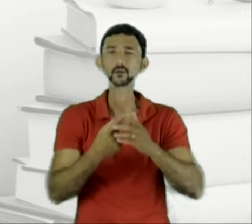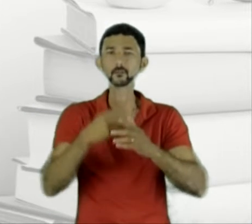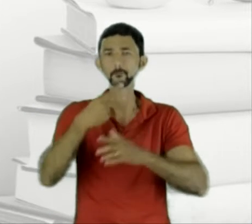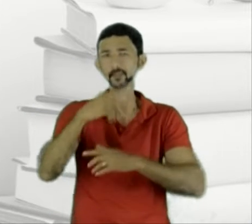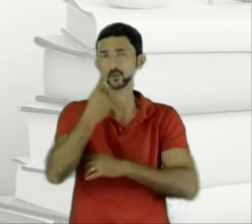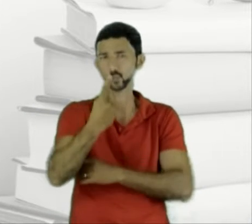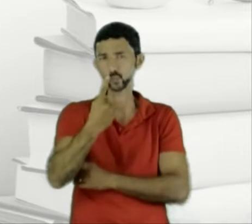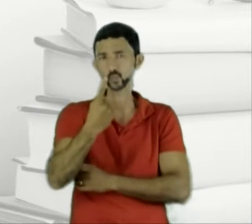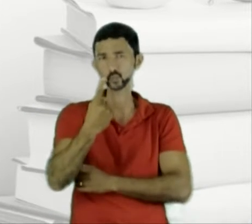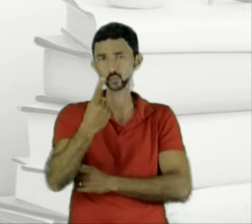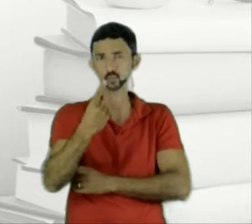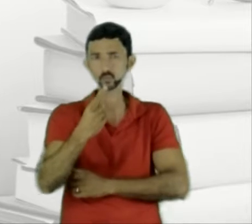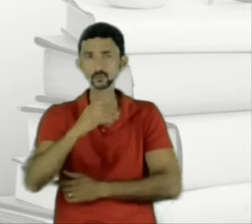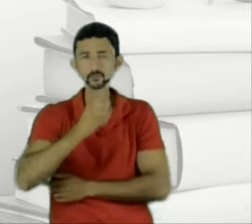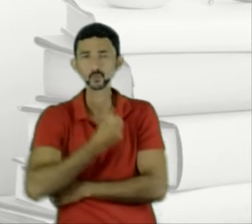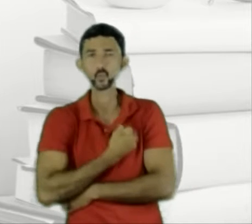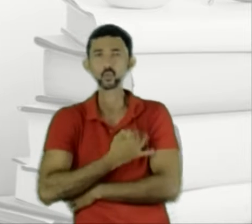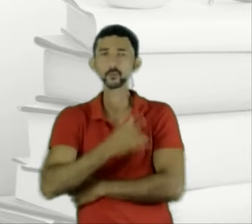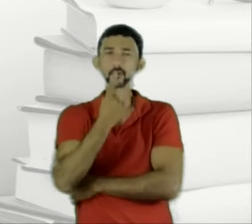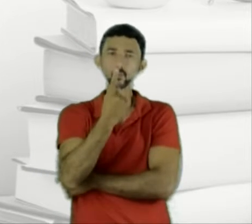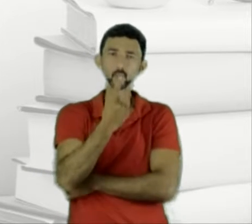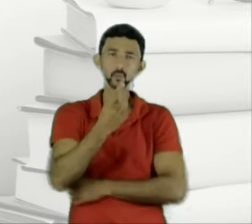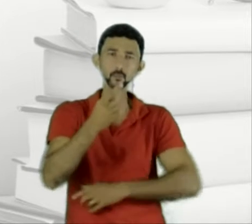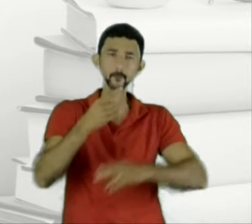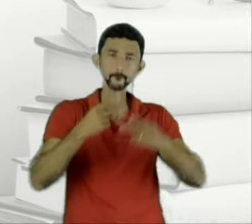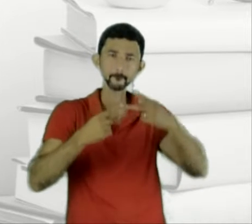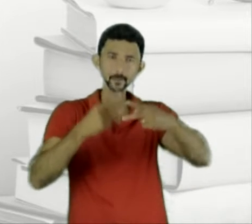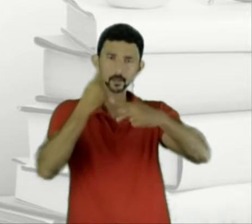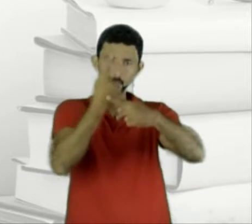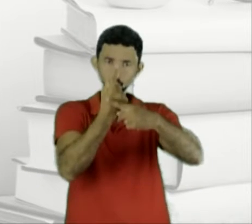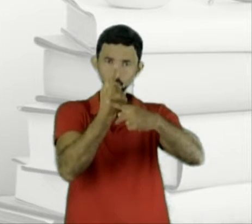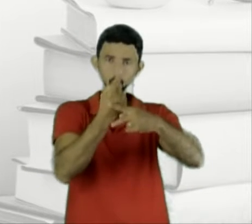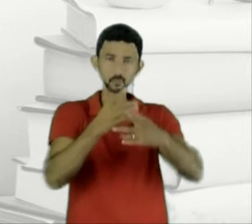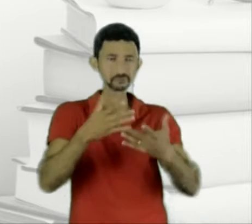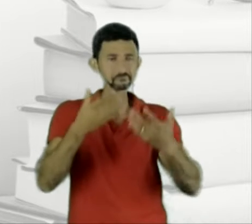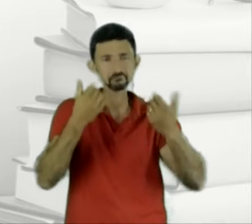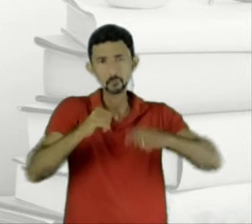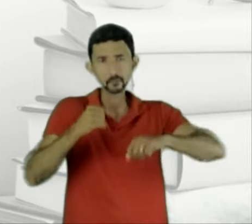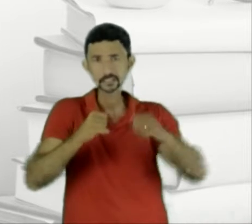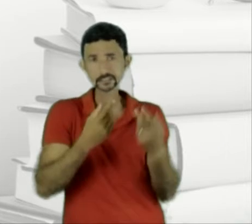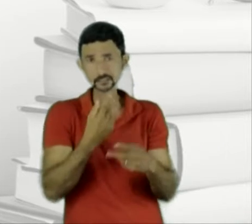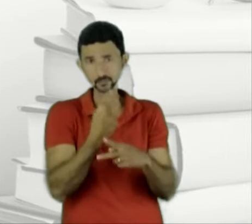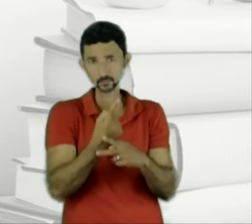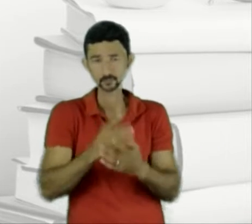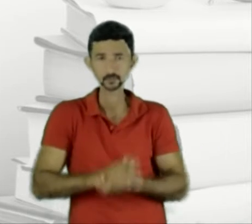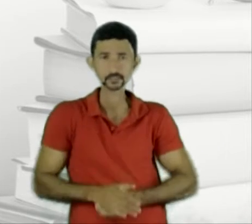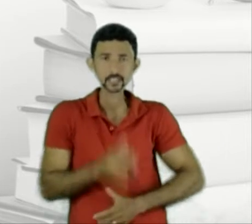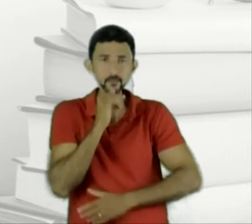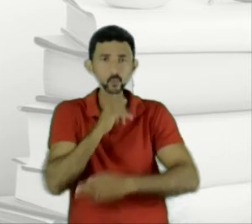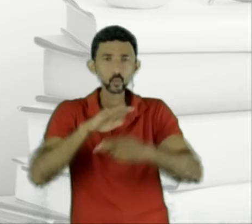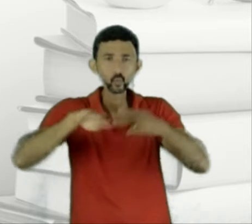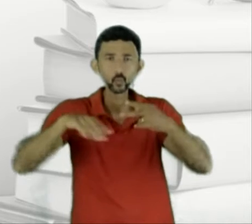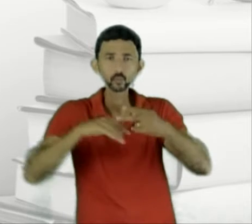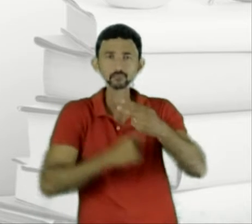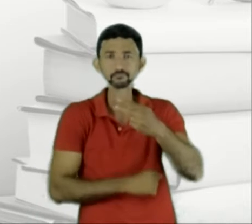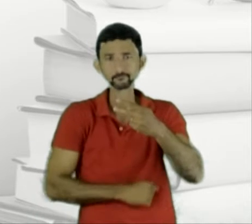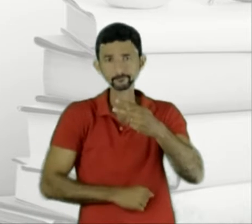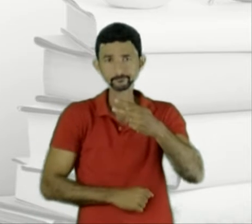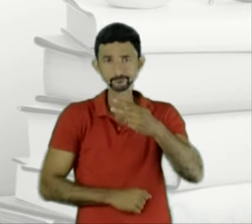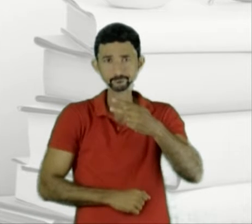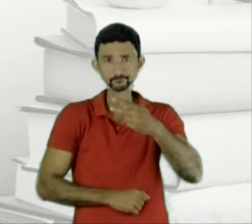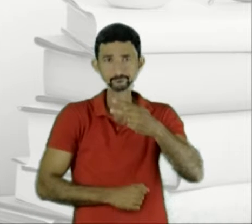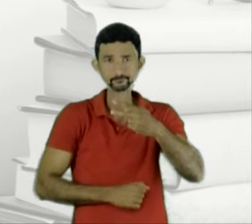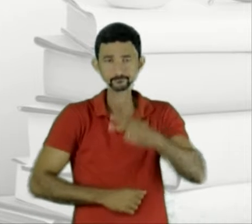no p, no expoente do p é 1, mas não era necessário. Quando for um 1, a gente pode